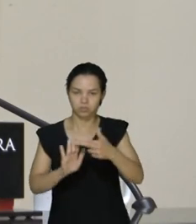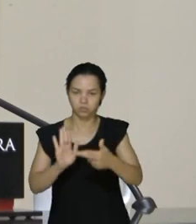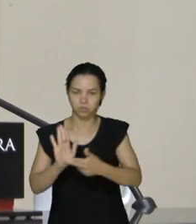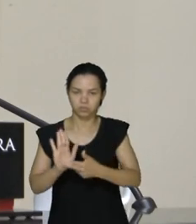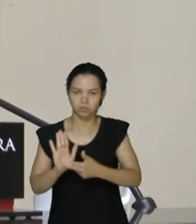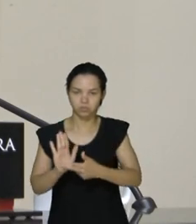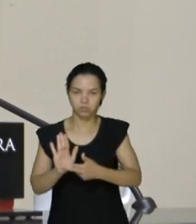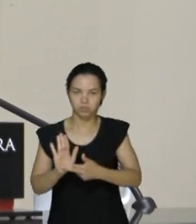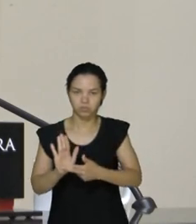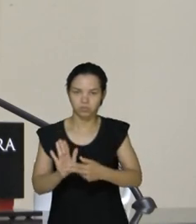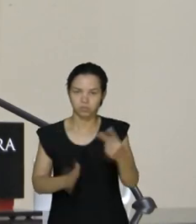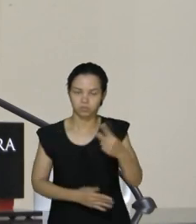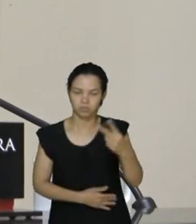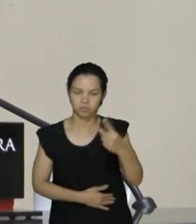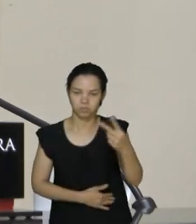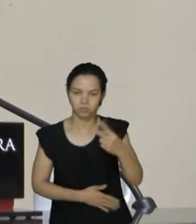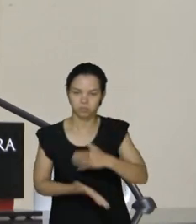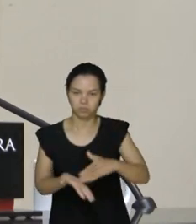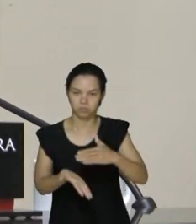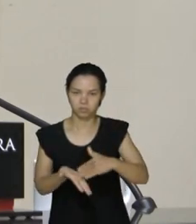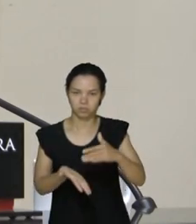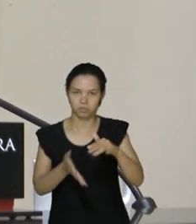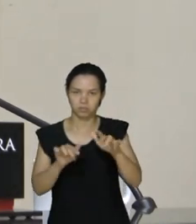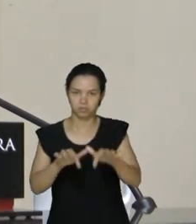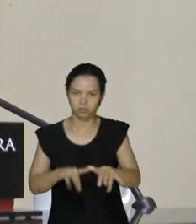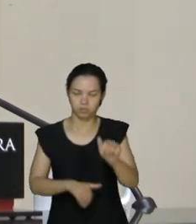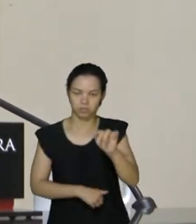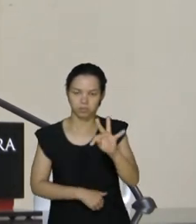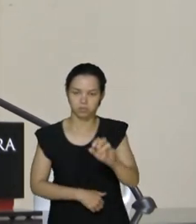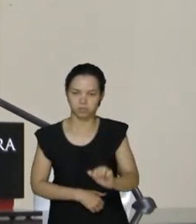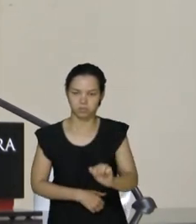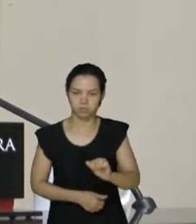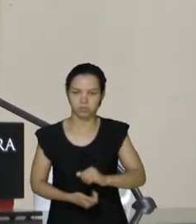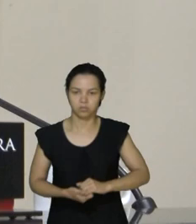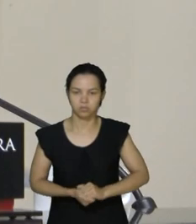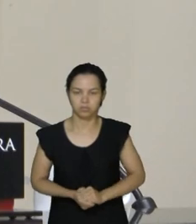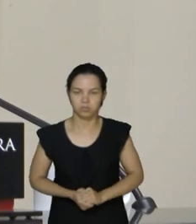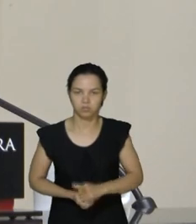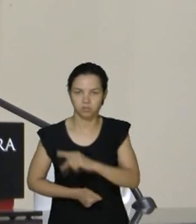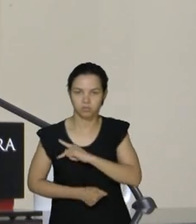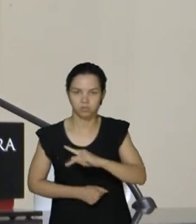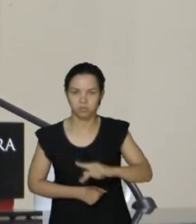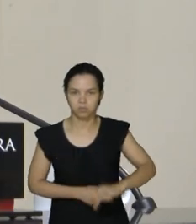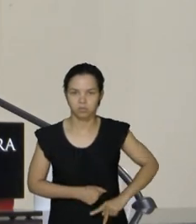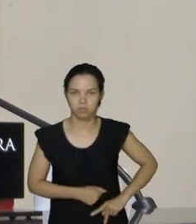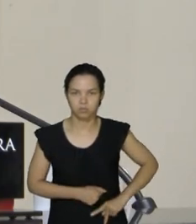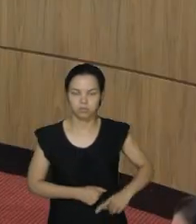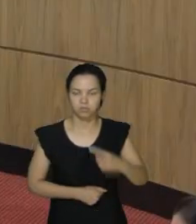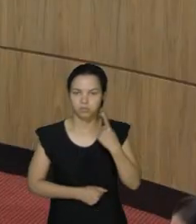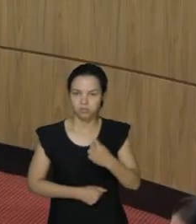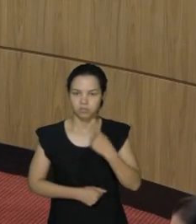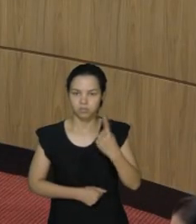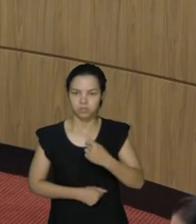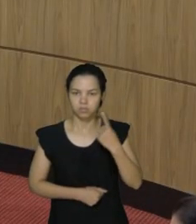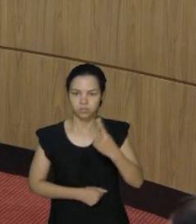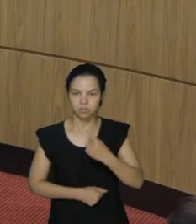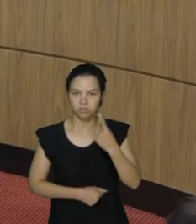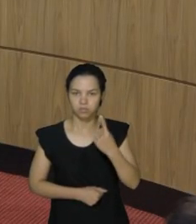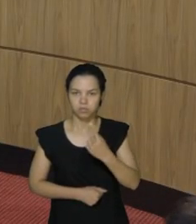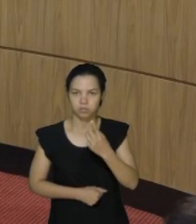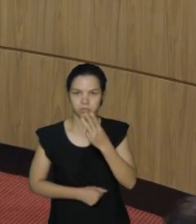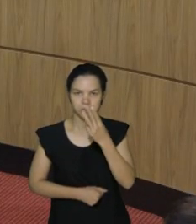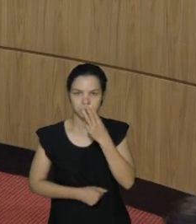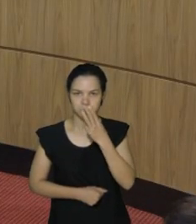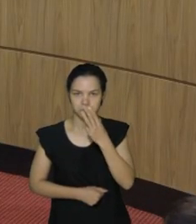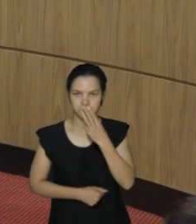constar, segundo o secretário, lavrou a presente ata. Senhor presidente, deputado Moacir